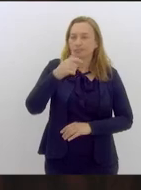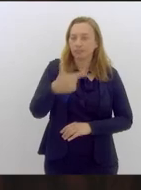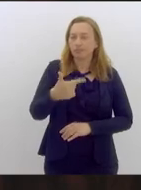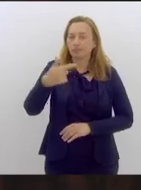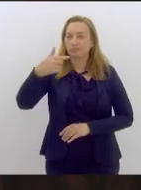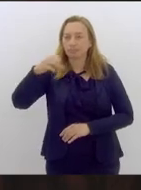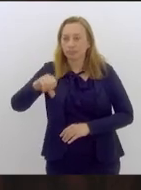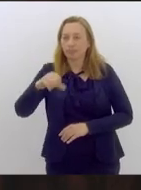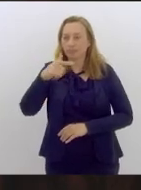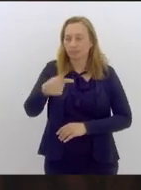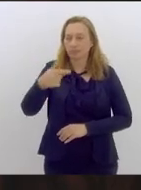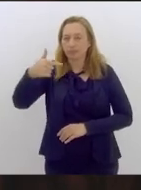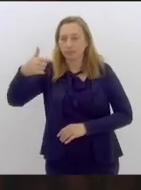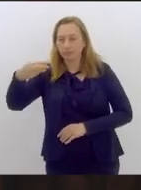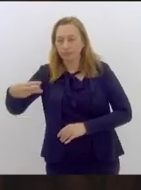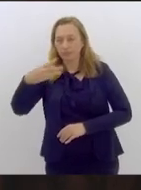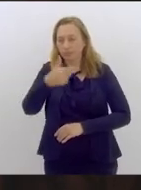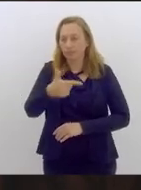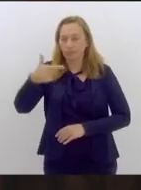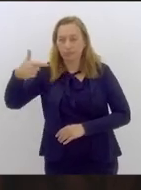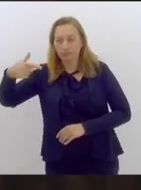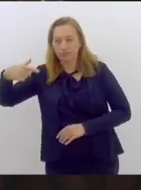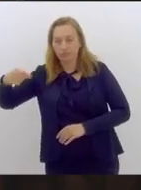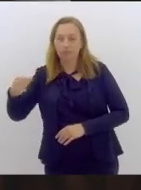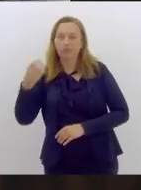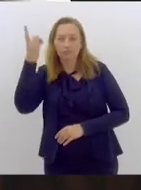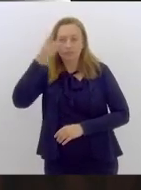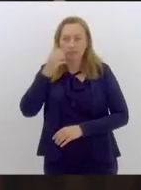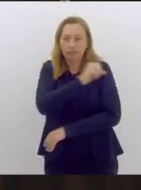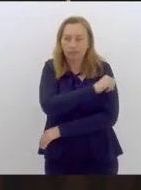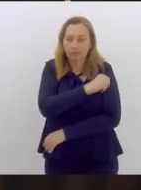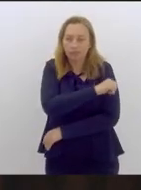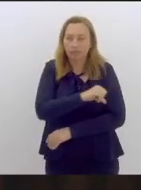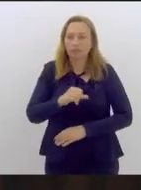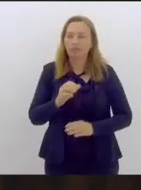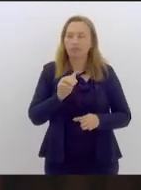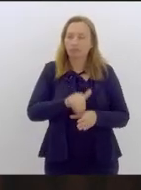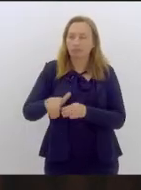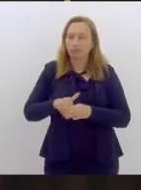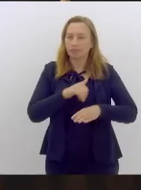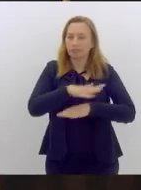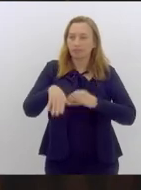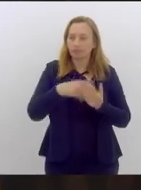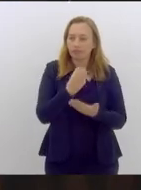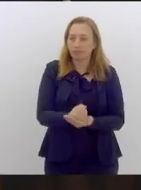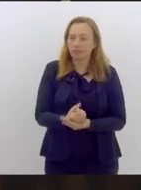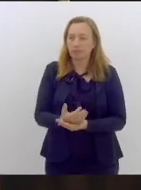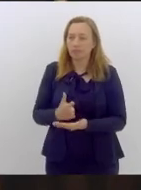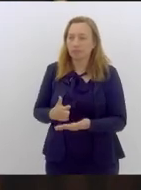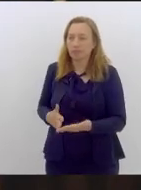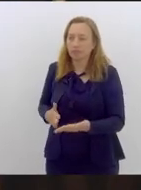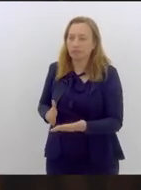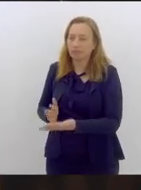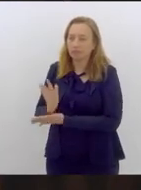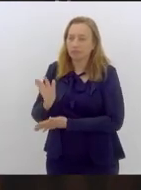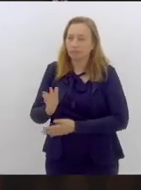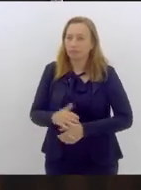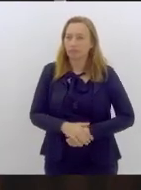2973 de 2020, deputada enfermeira Rojane. Em votação, os senhores que aprovam permaneçam como